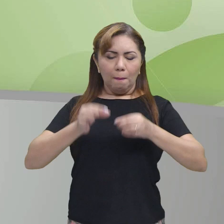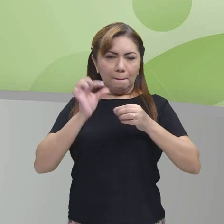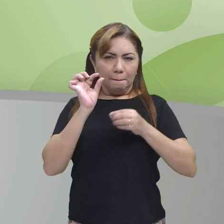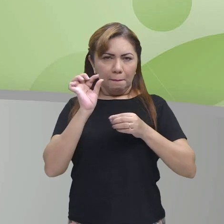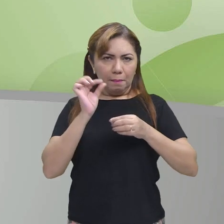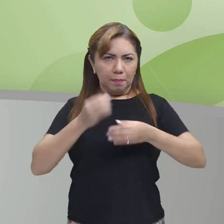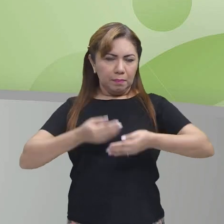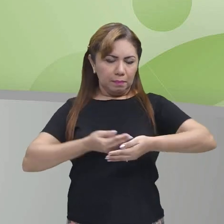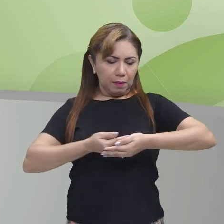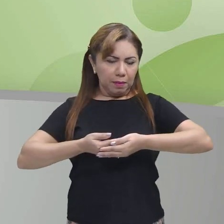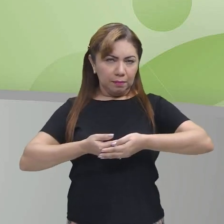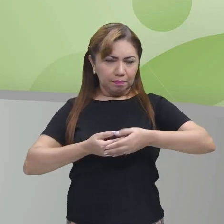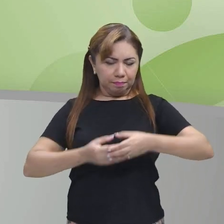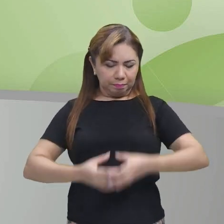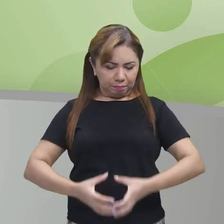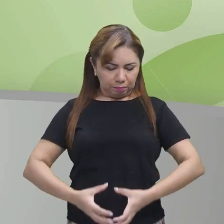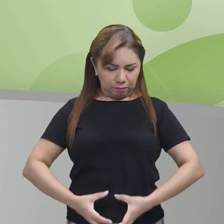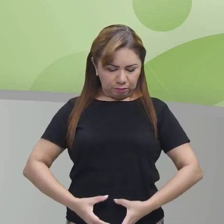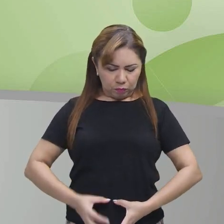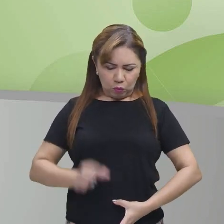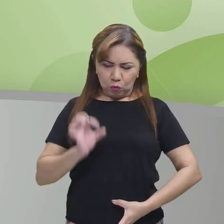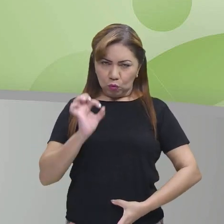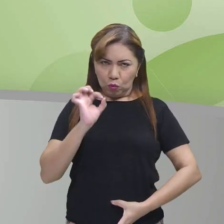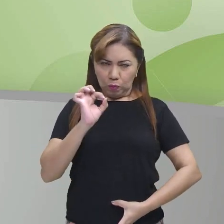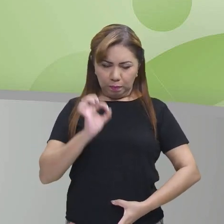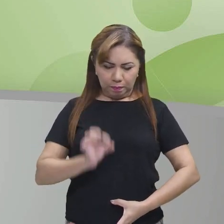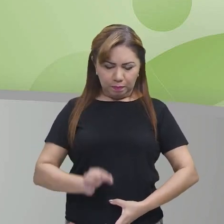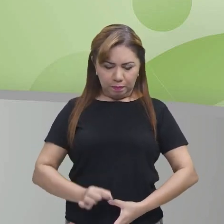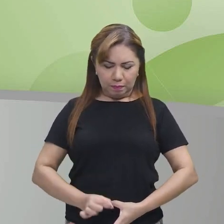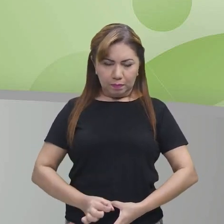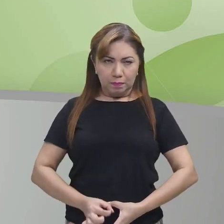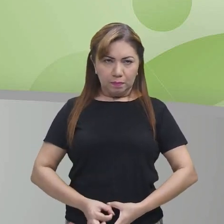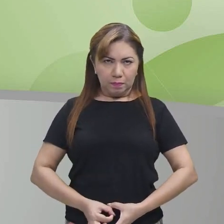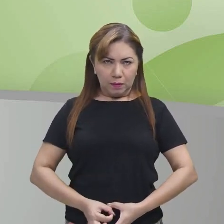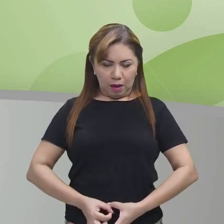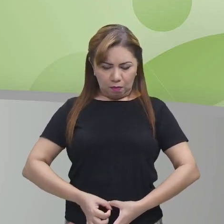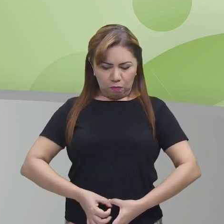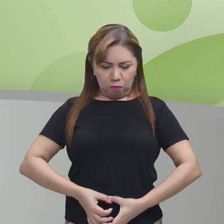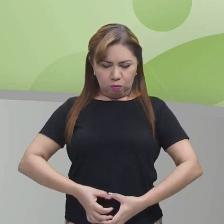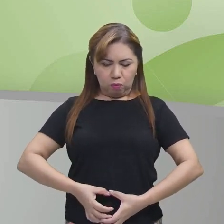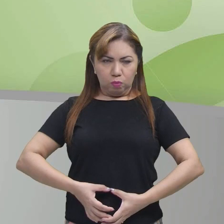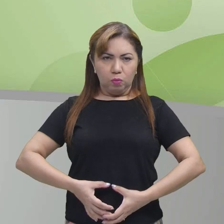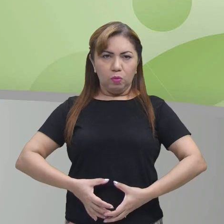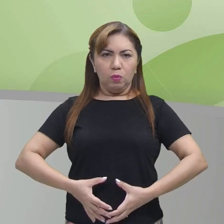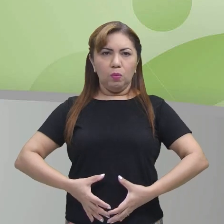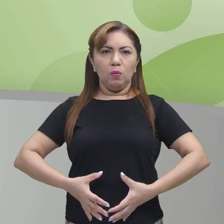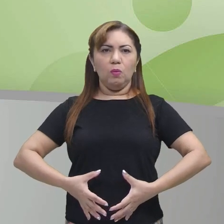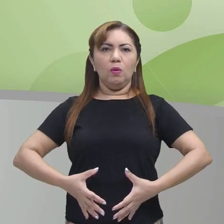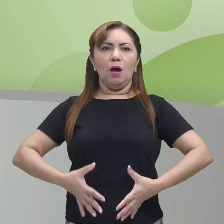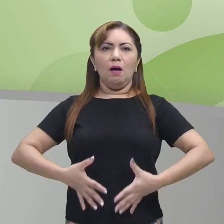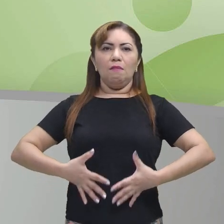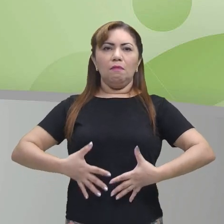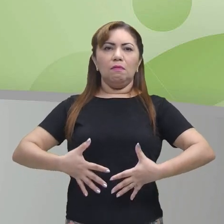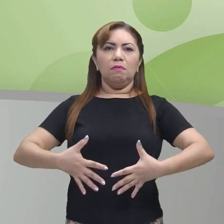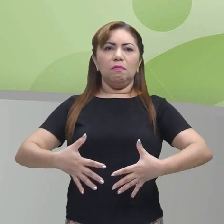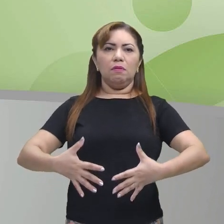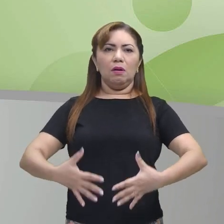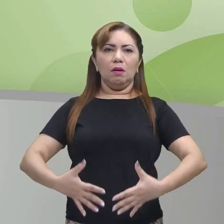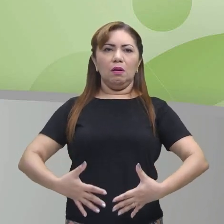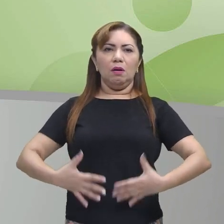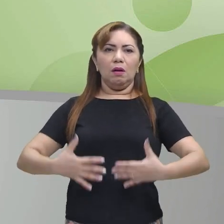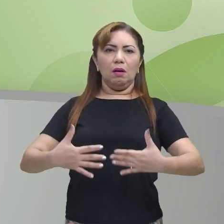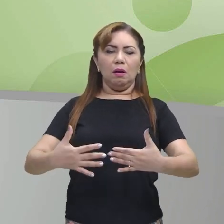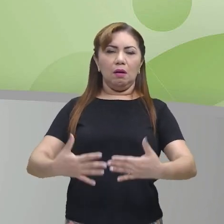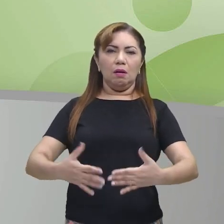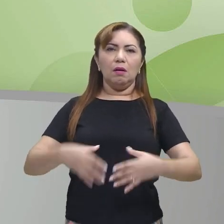bebê vai se desenvolvendo no corpo da mulher, né? Como vocês podem ver, e vai passando semana